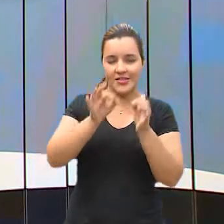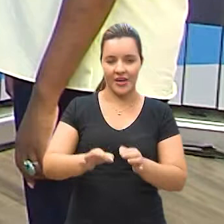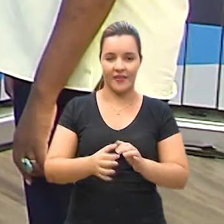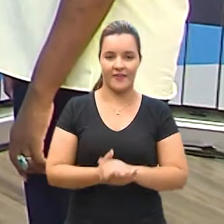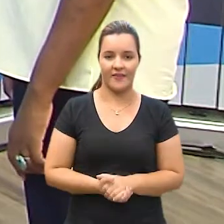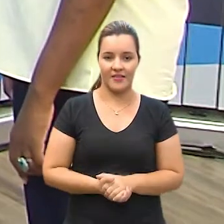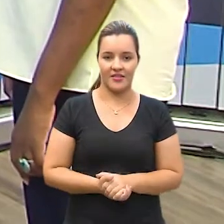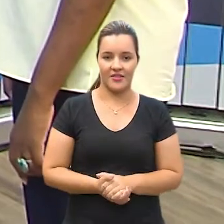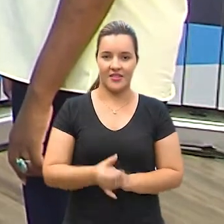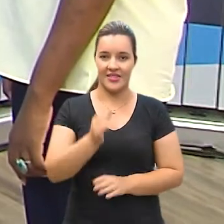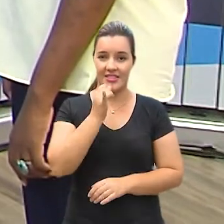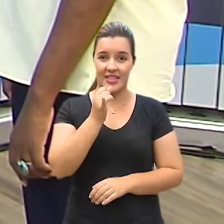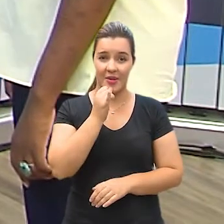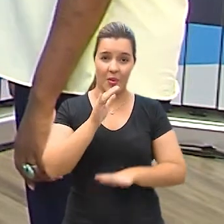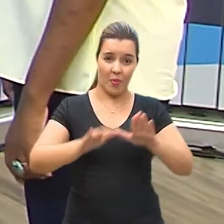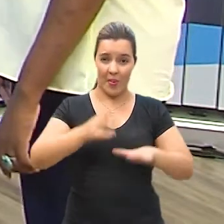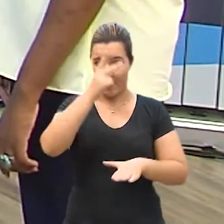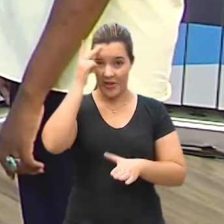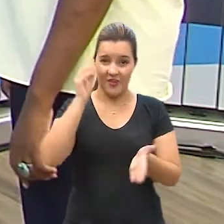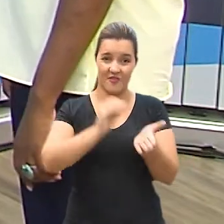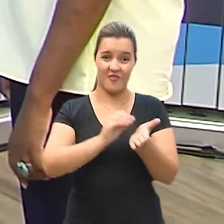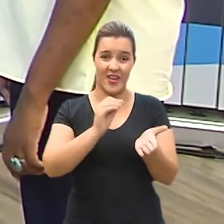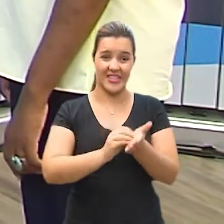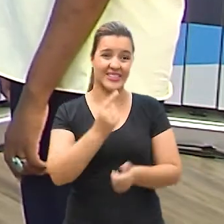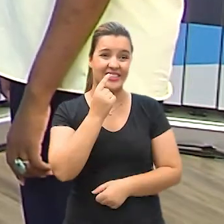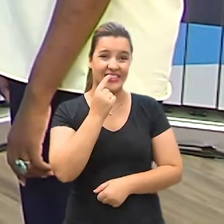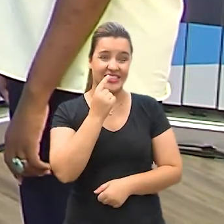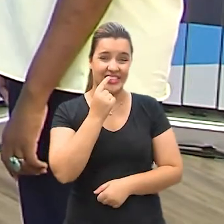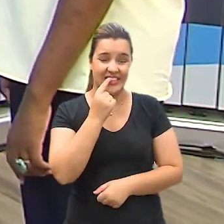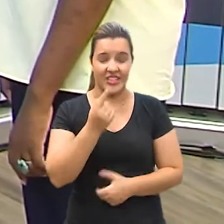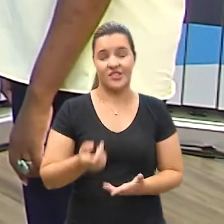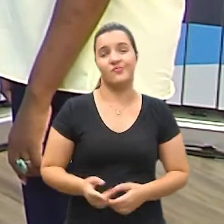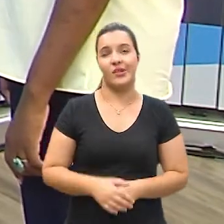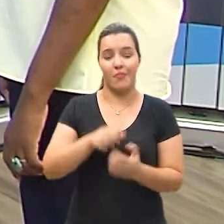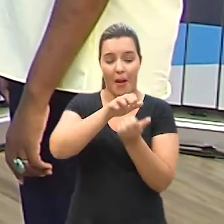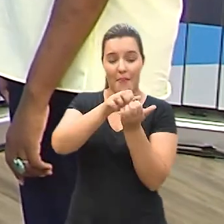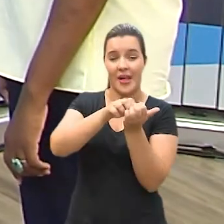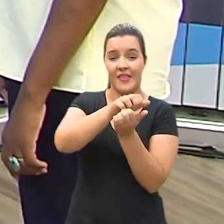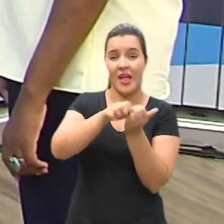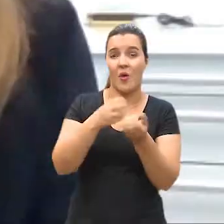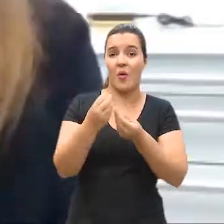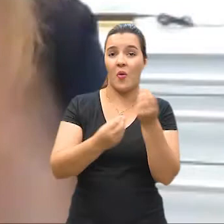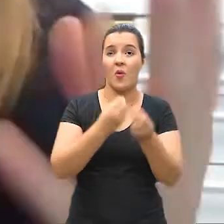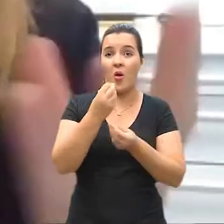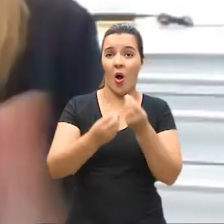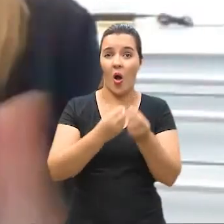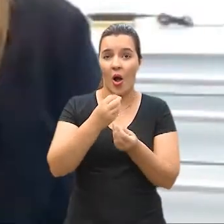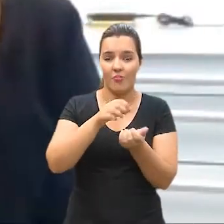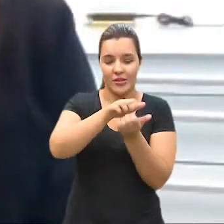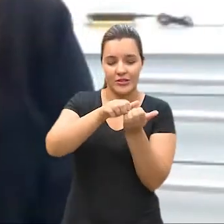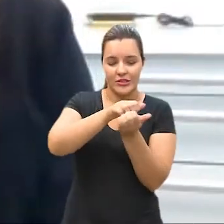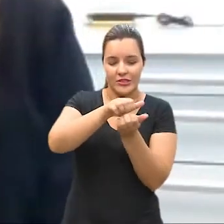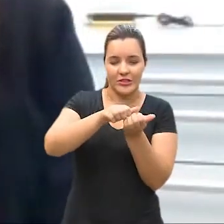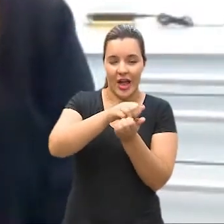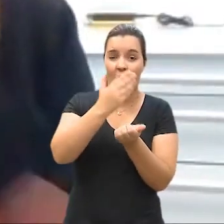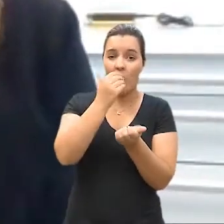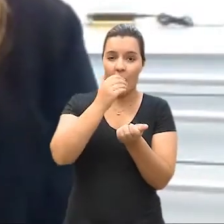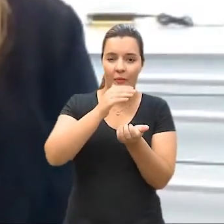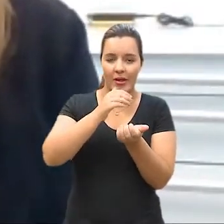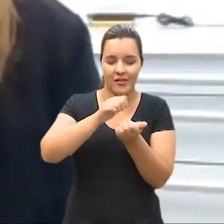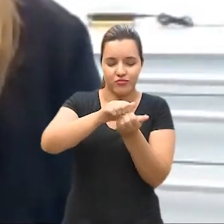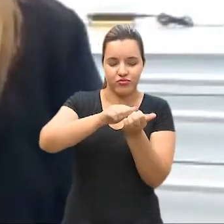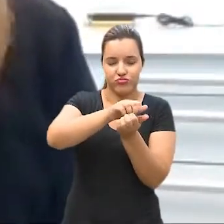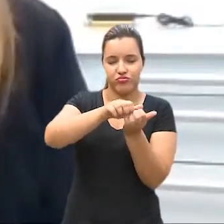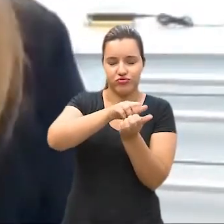por exemplo, ele tem falta de dentes, concorda comigo que ele não vai conseguir Uhum. mastigar, triturar todo o alimento, né,